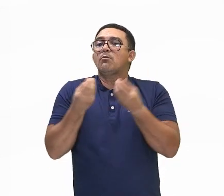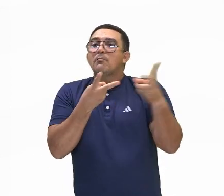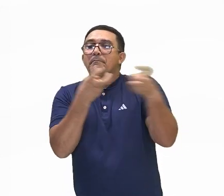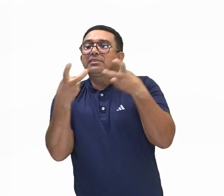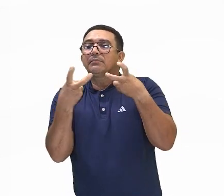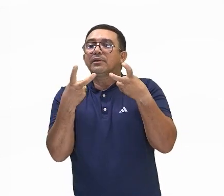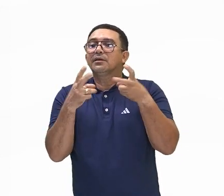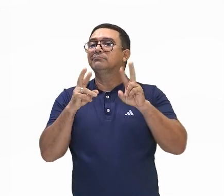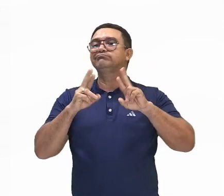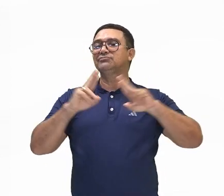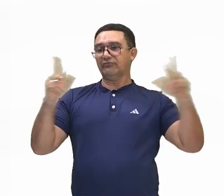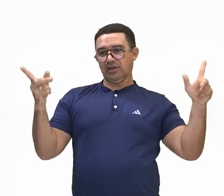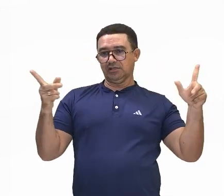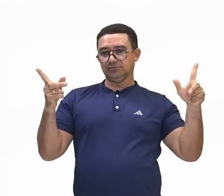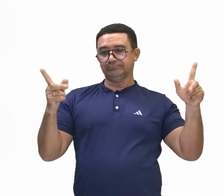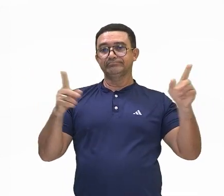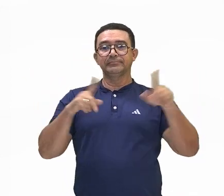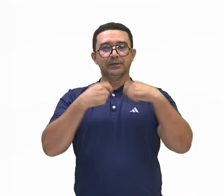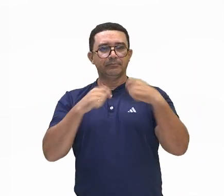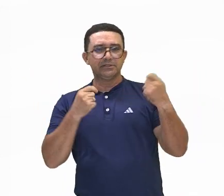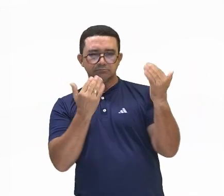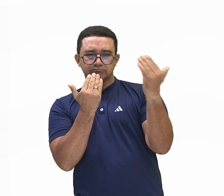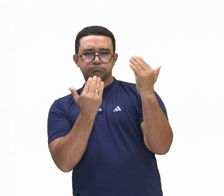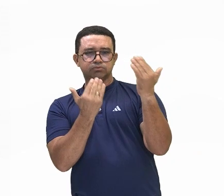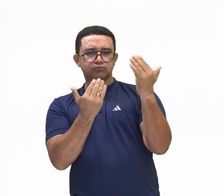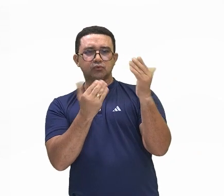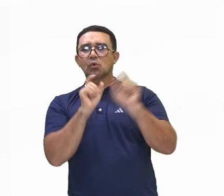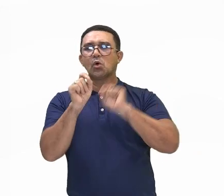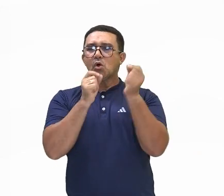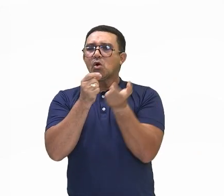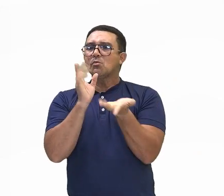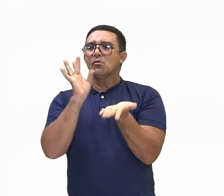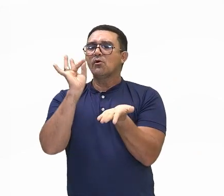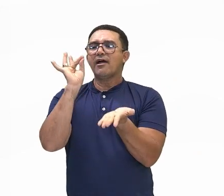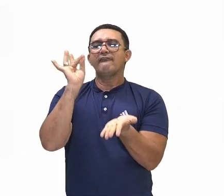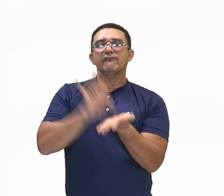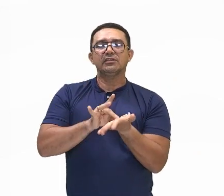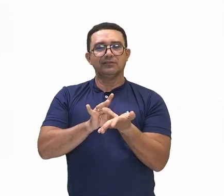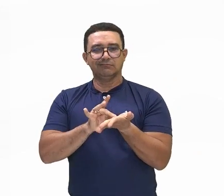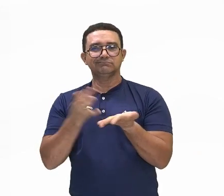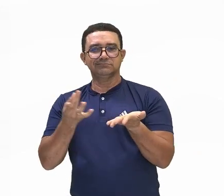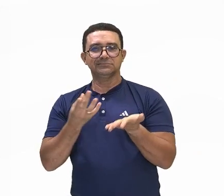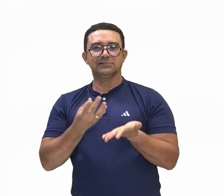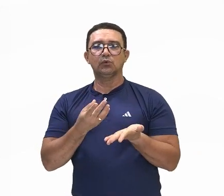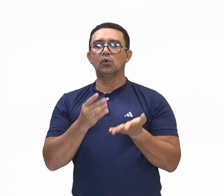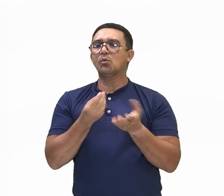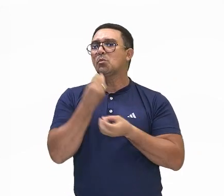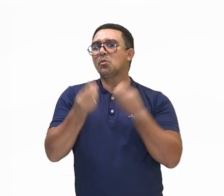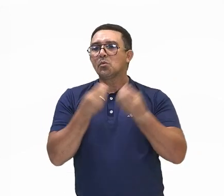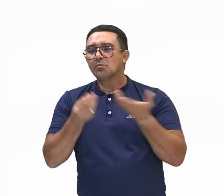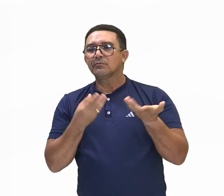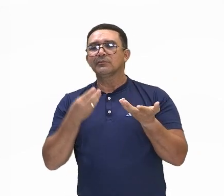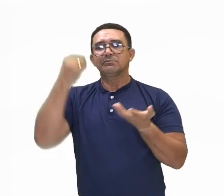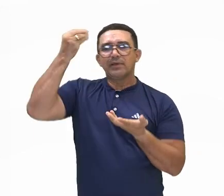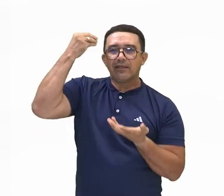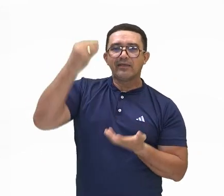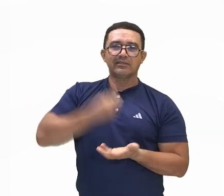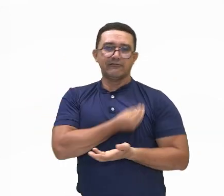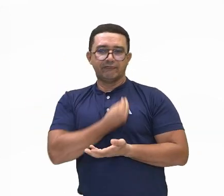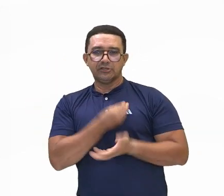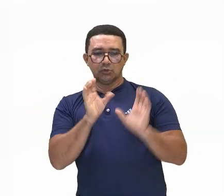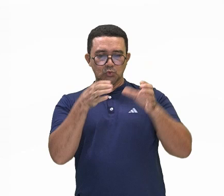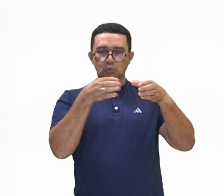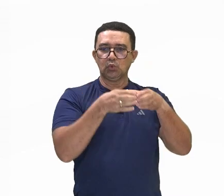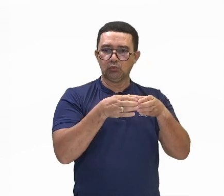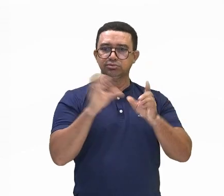o objetivo é analisar a realidade, sobretudo das classes populares. Então lá no realismo eu vou focar